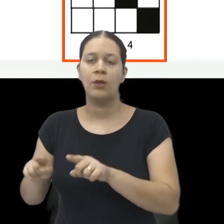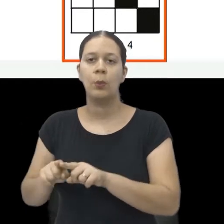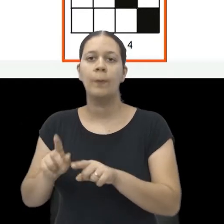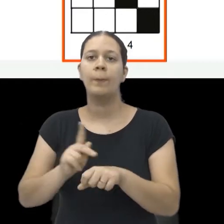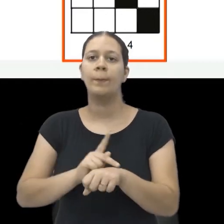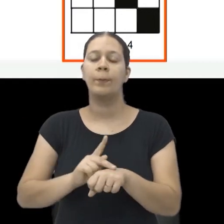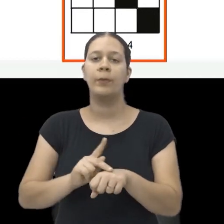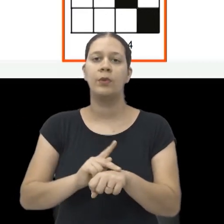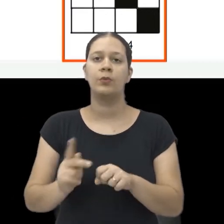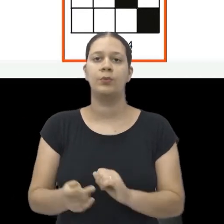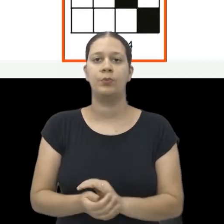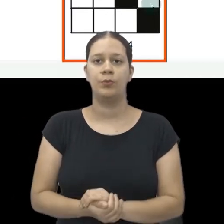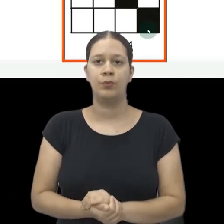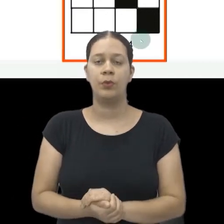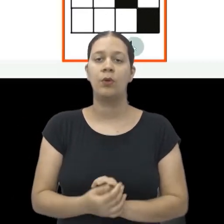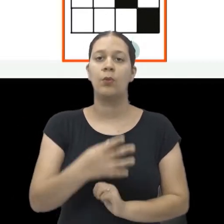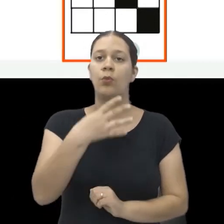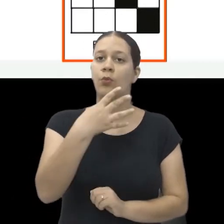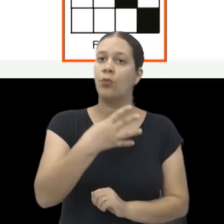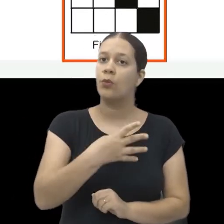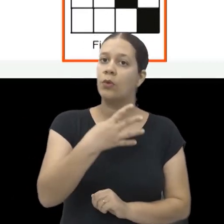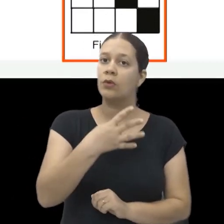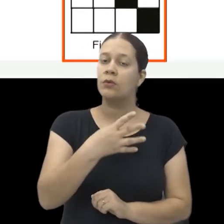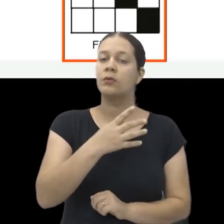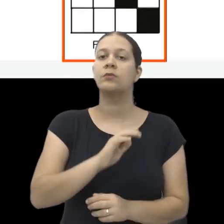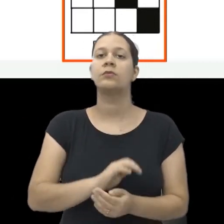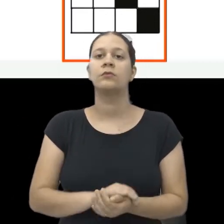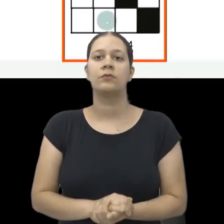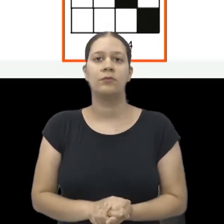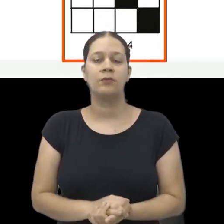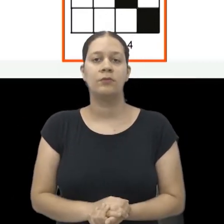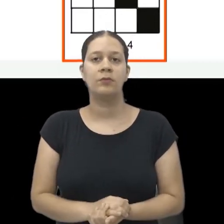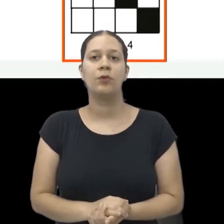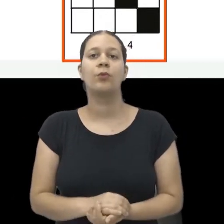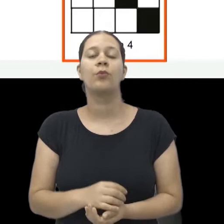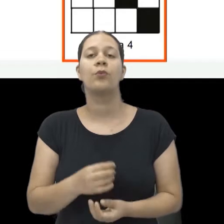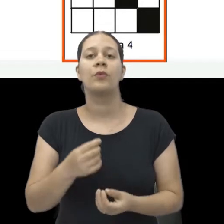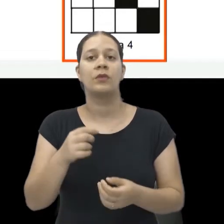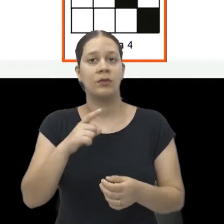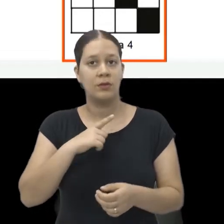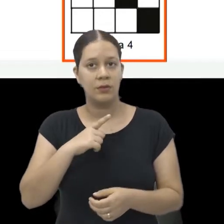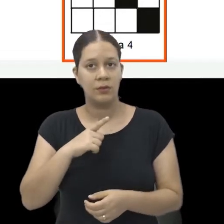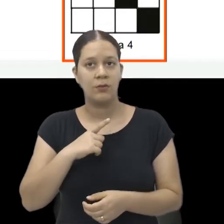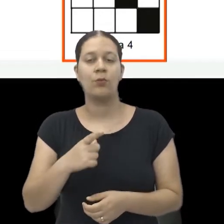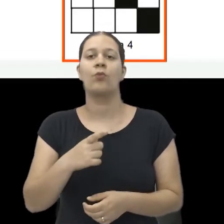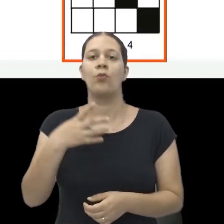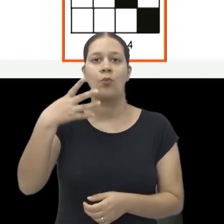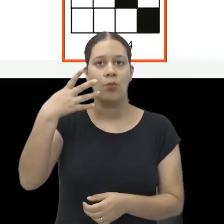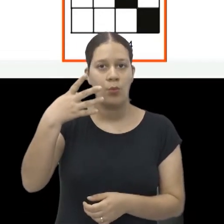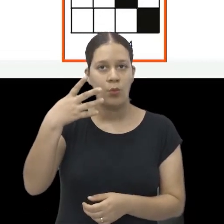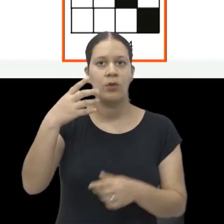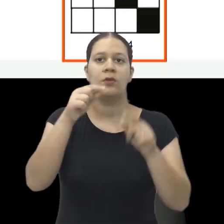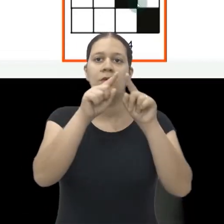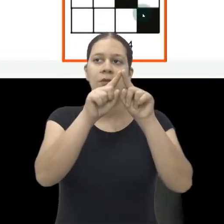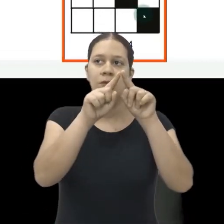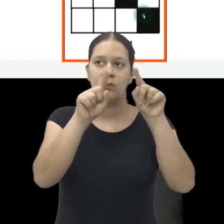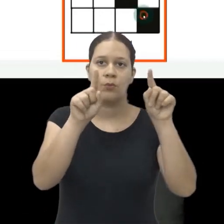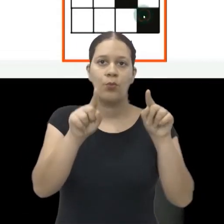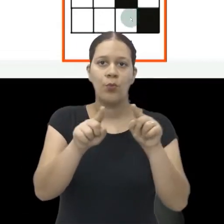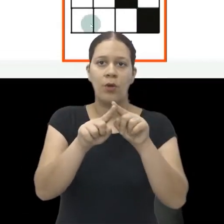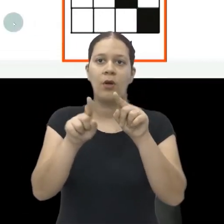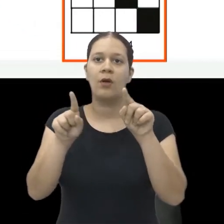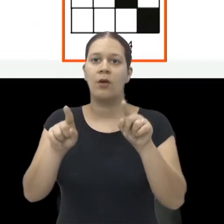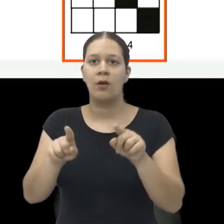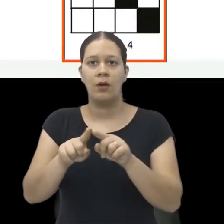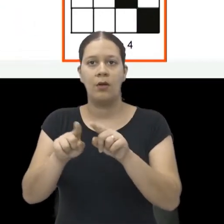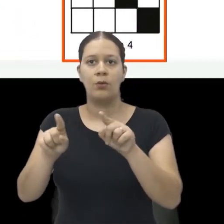quadrados pretos. Então, na figura 4, eu vou ter também uma das diagonais formada por 4